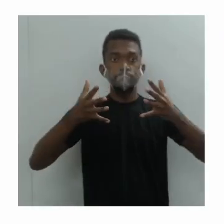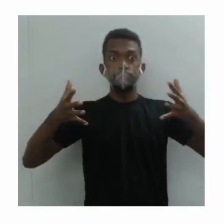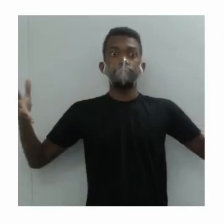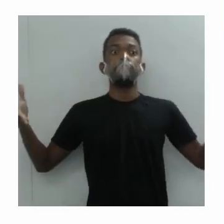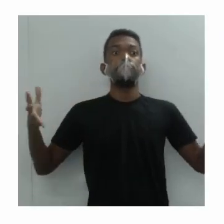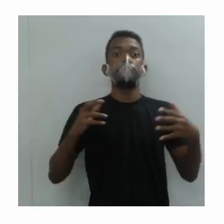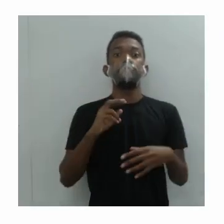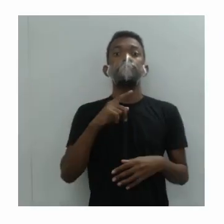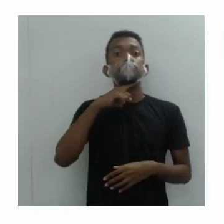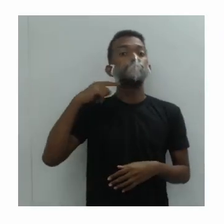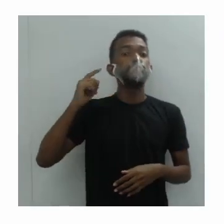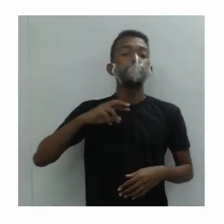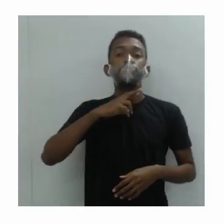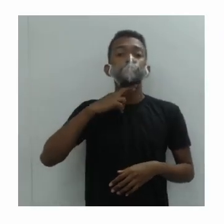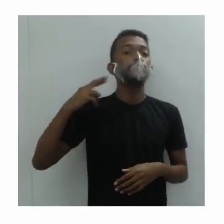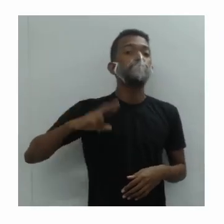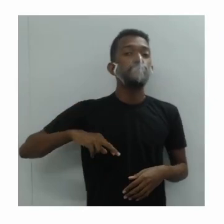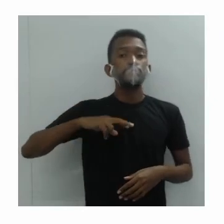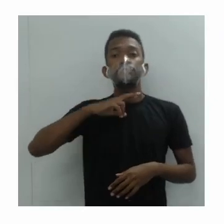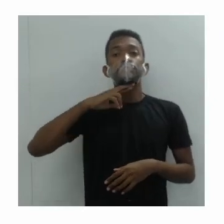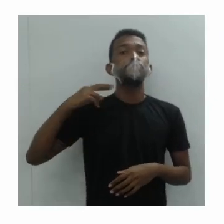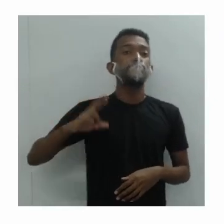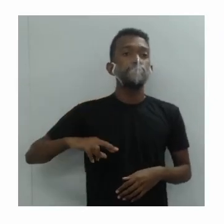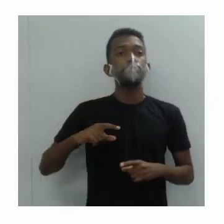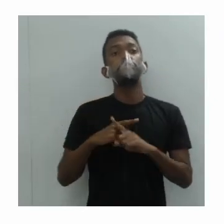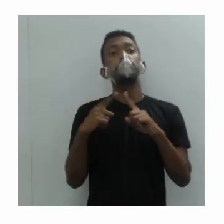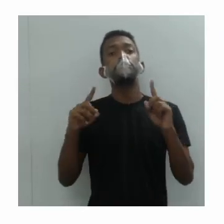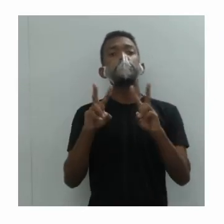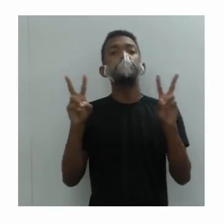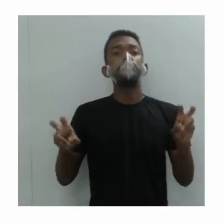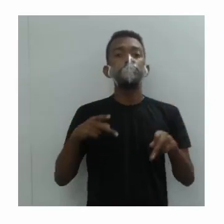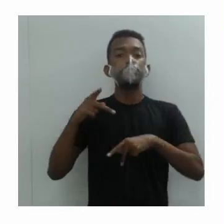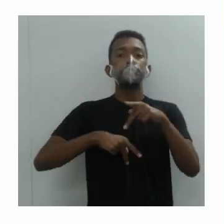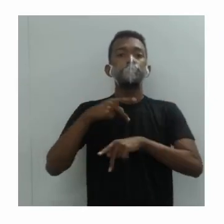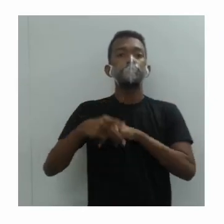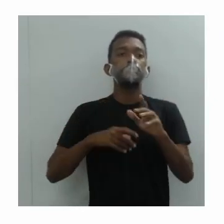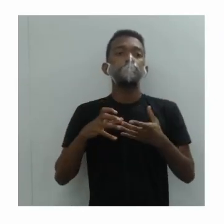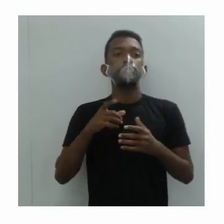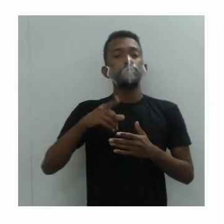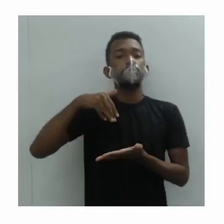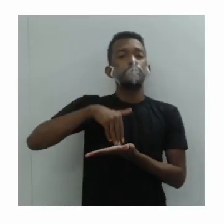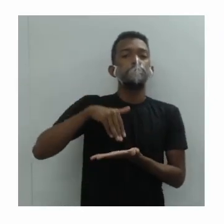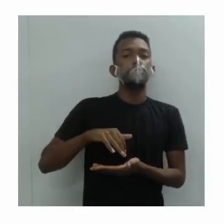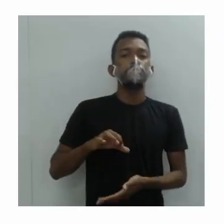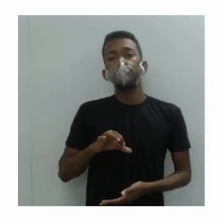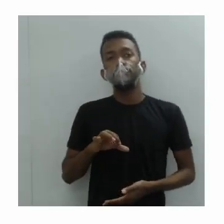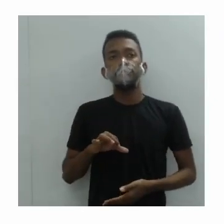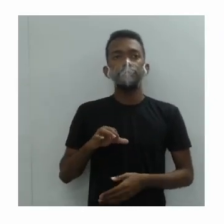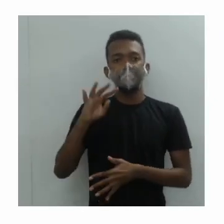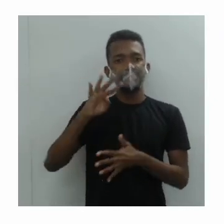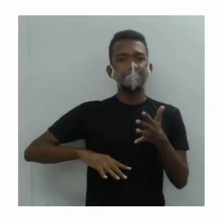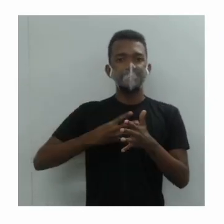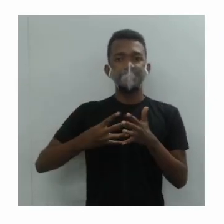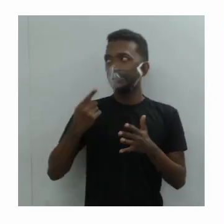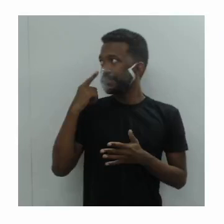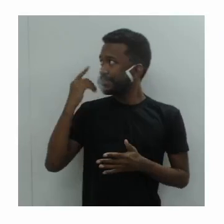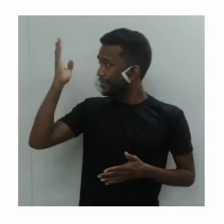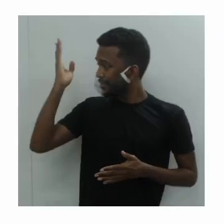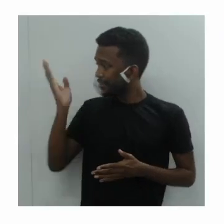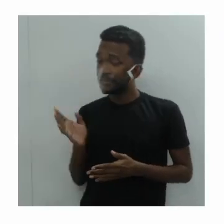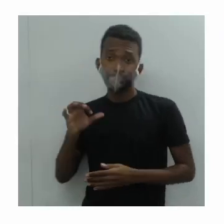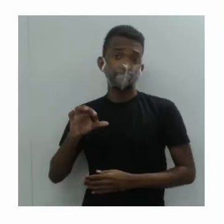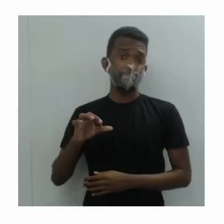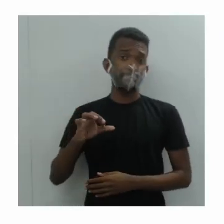país. Vejam, mas em termos de população, ela está aqui nessa tabela